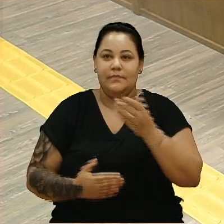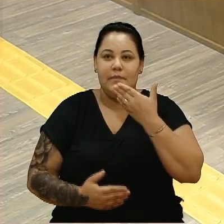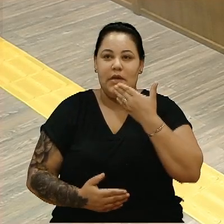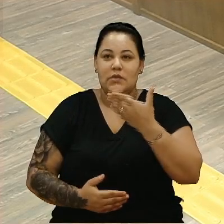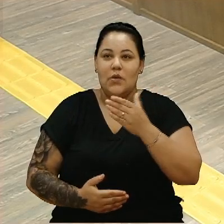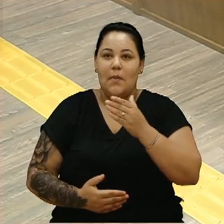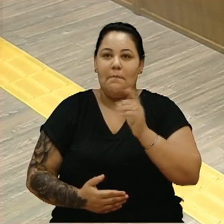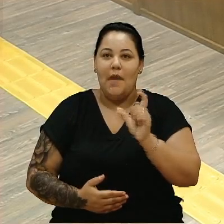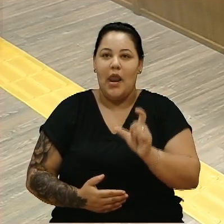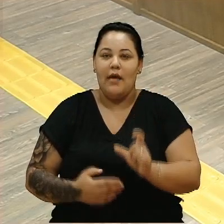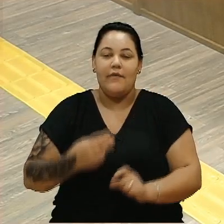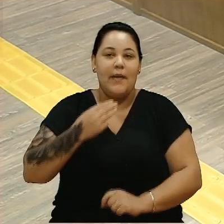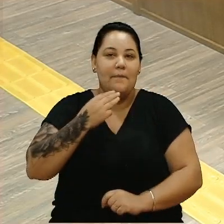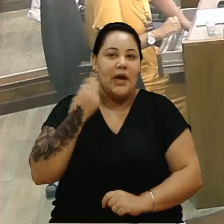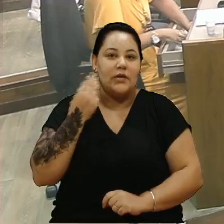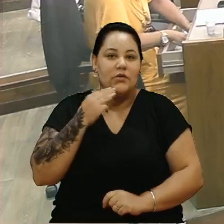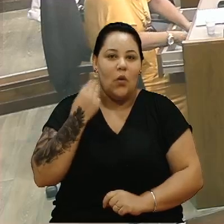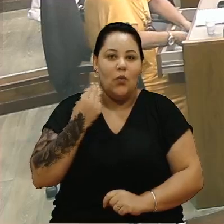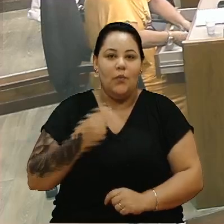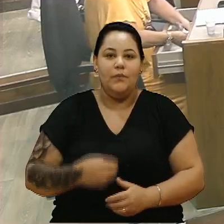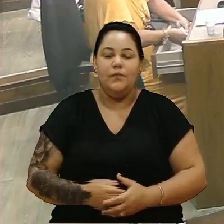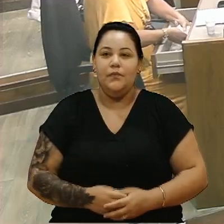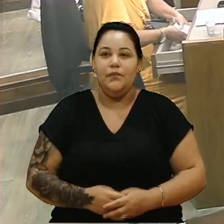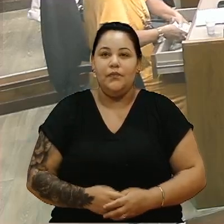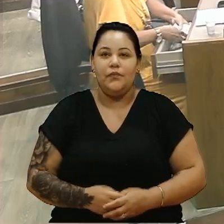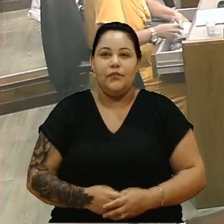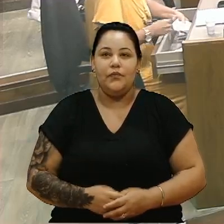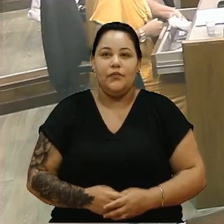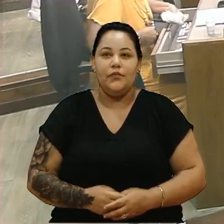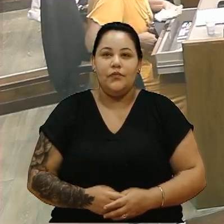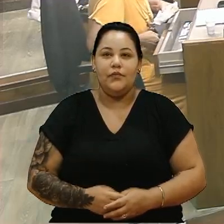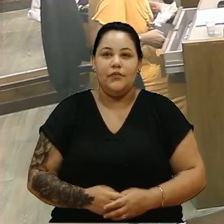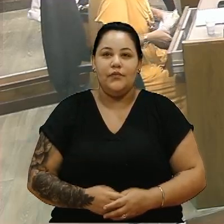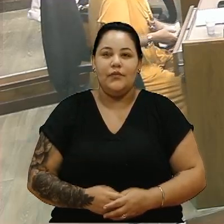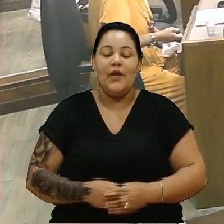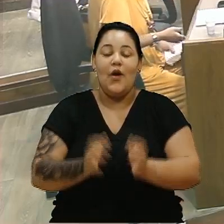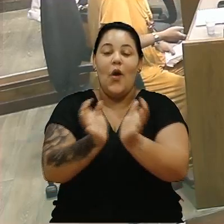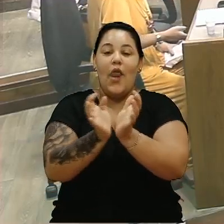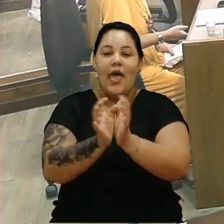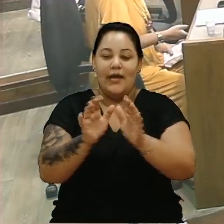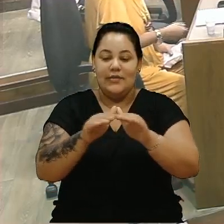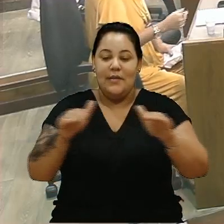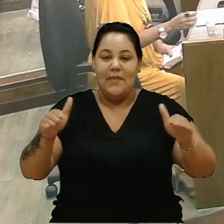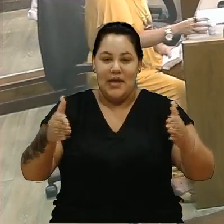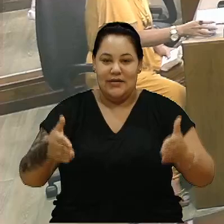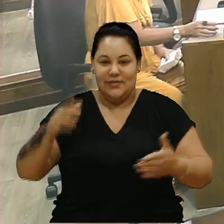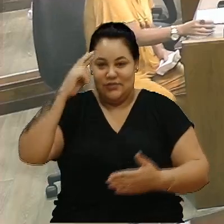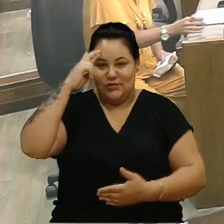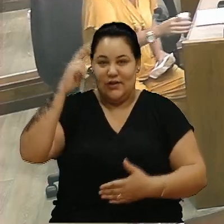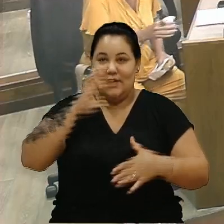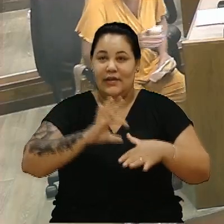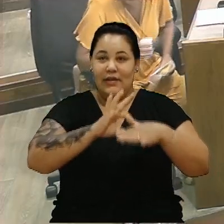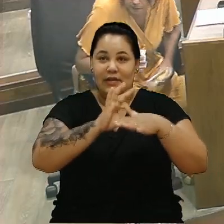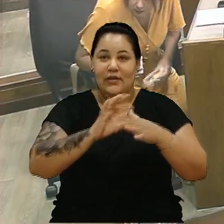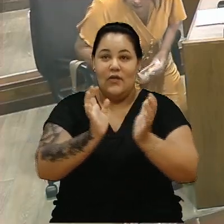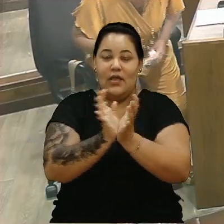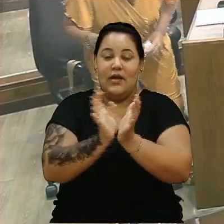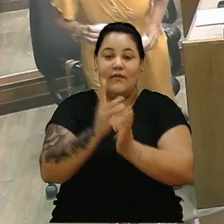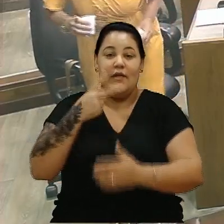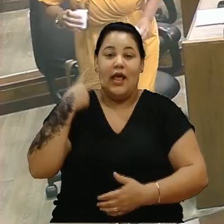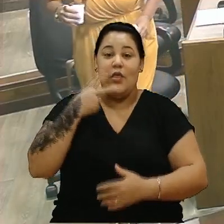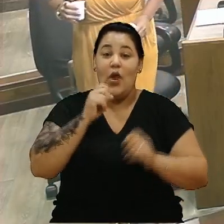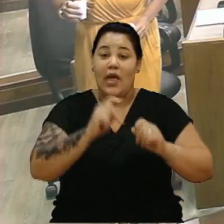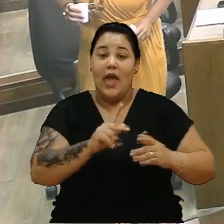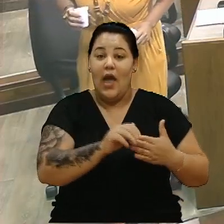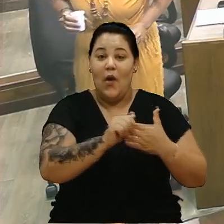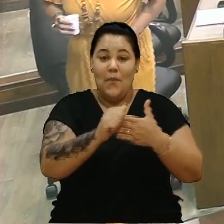palavra, a vereadora Marisol Santos. Peço a palavra. Colegas da mesa diretora, colegas vereadores, quem nos acompanha aqui no